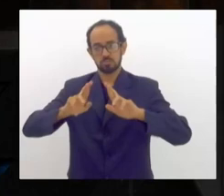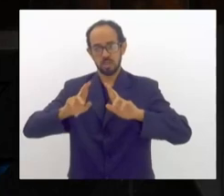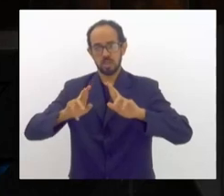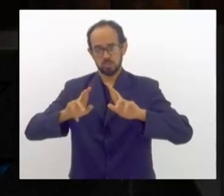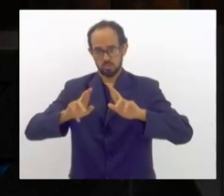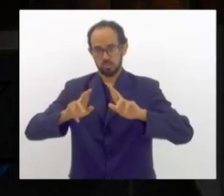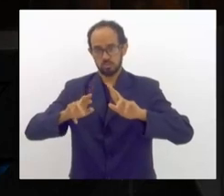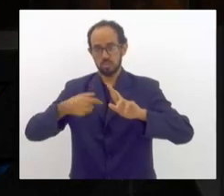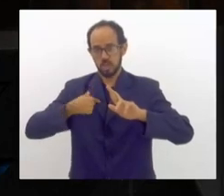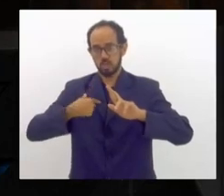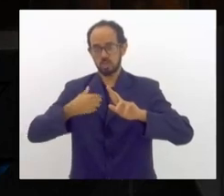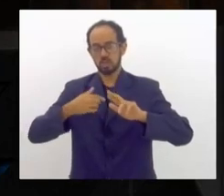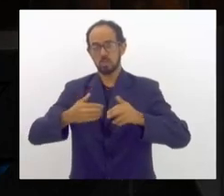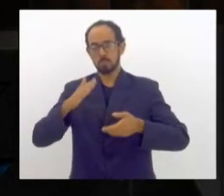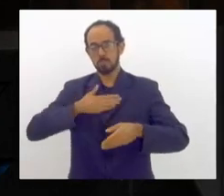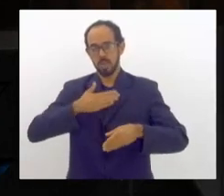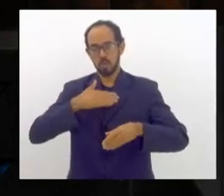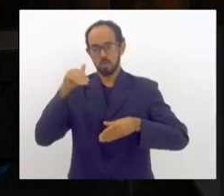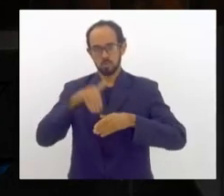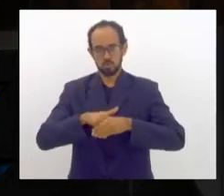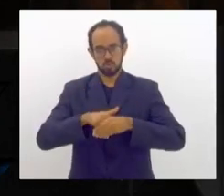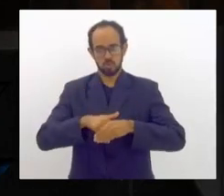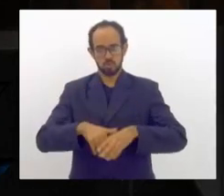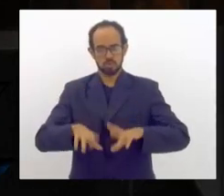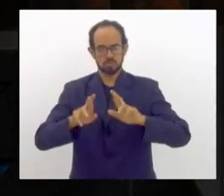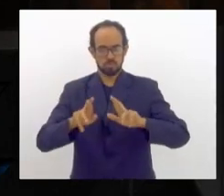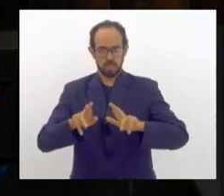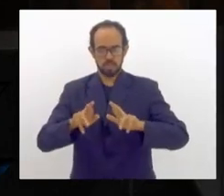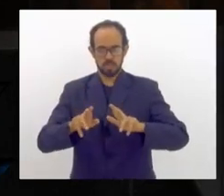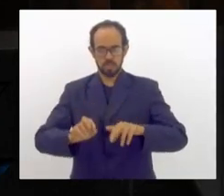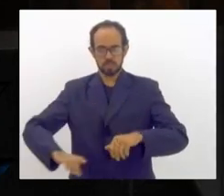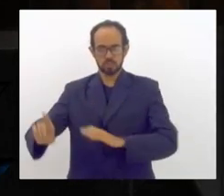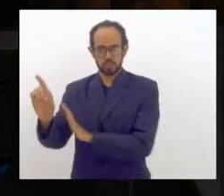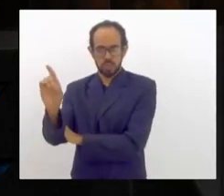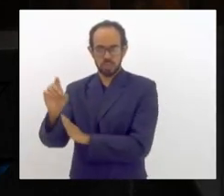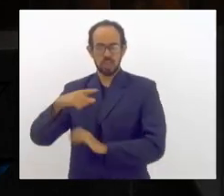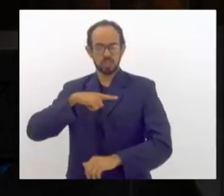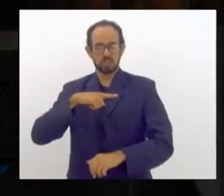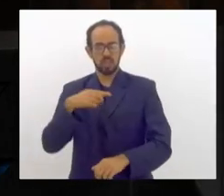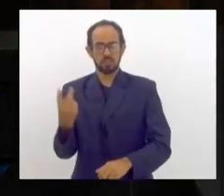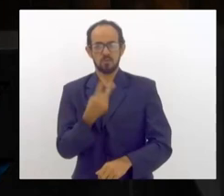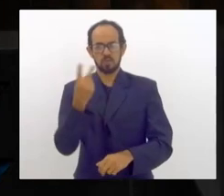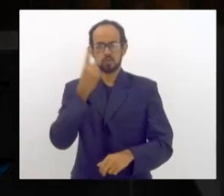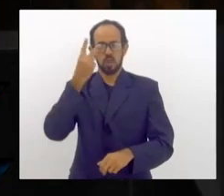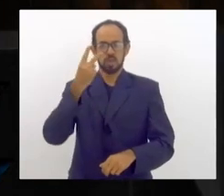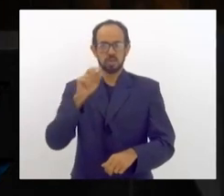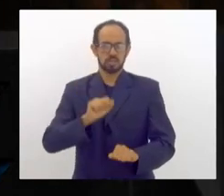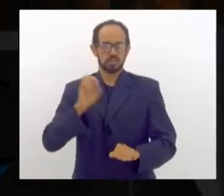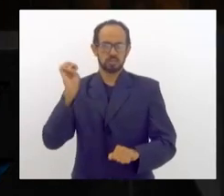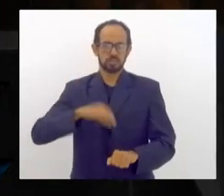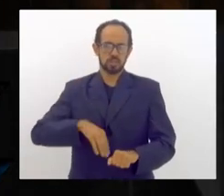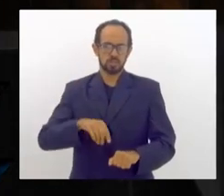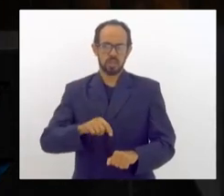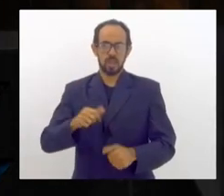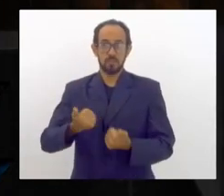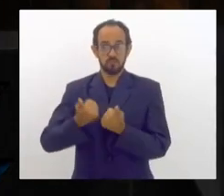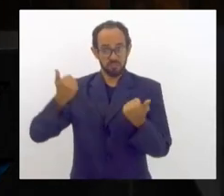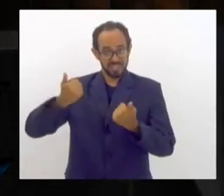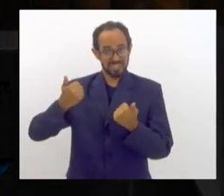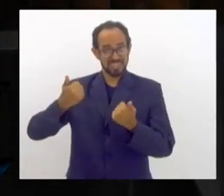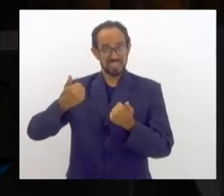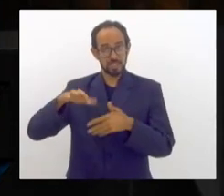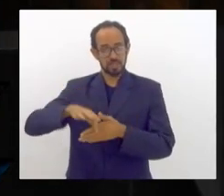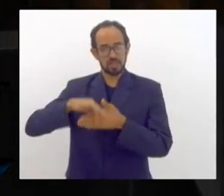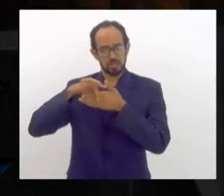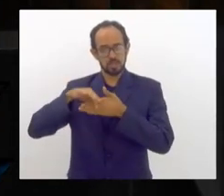eleitor espera. E, ó, a direita tem pelo menos uma vitória muito grande. É uma vice-liderança de uma comissão, pode parecer pouco, mas é de